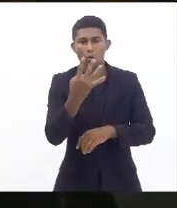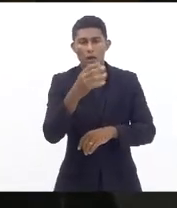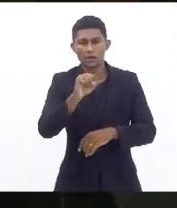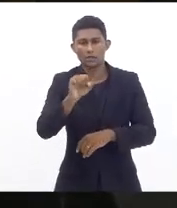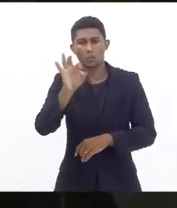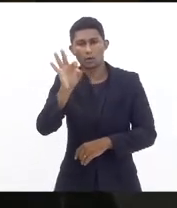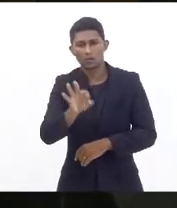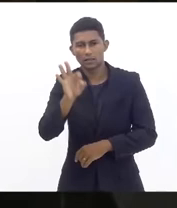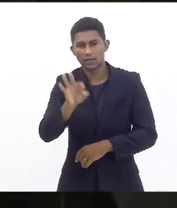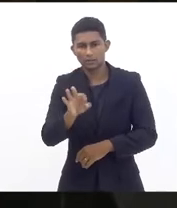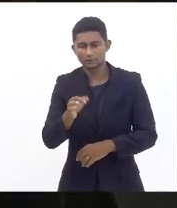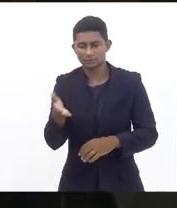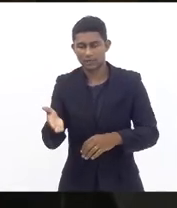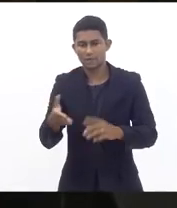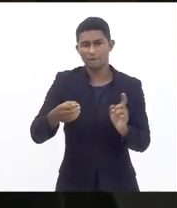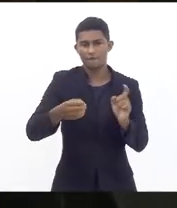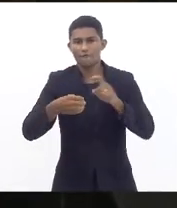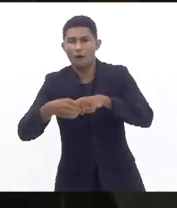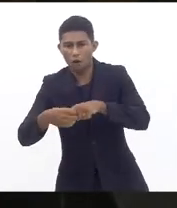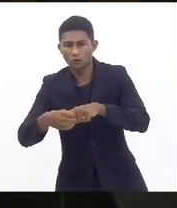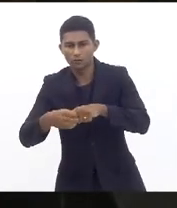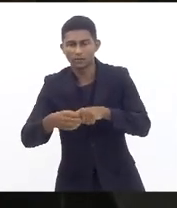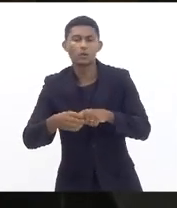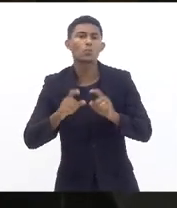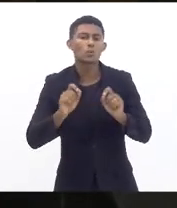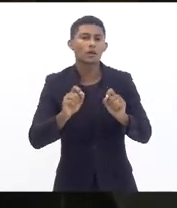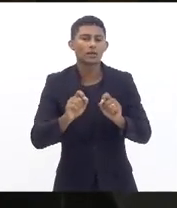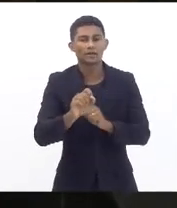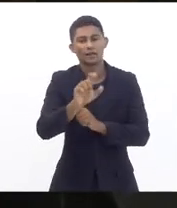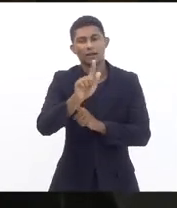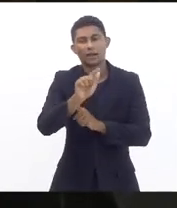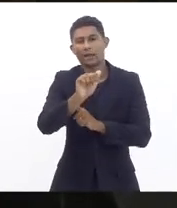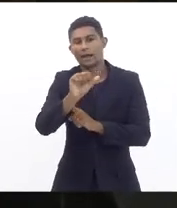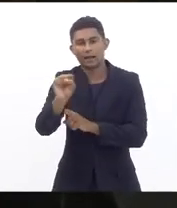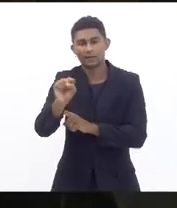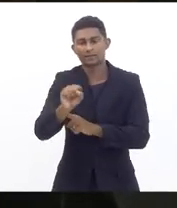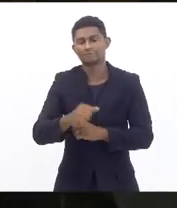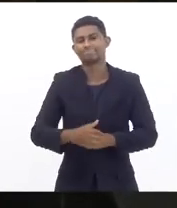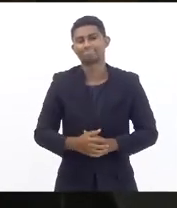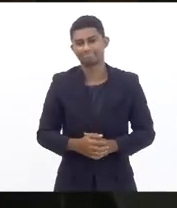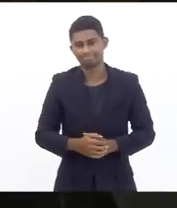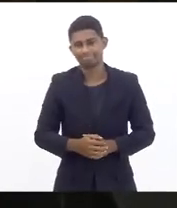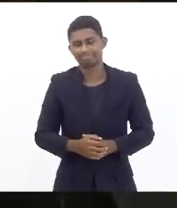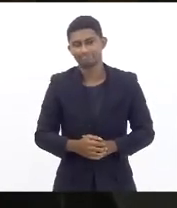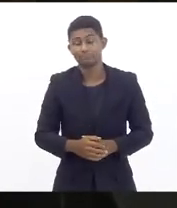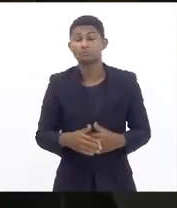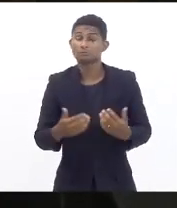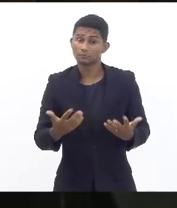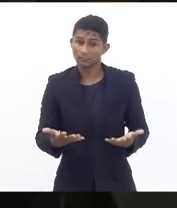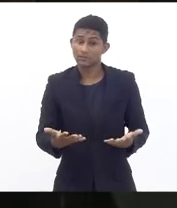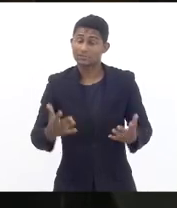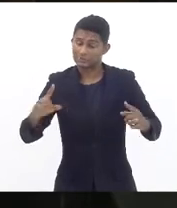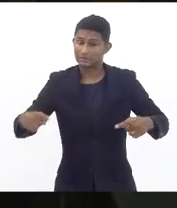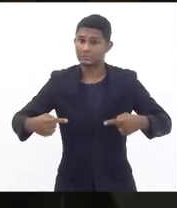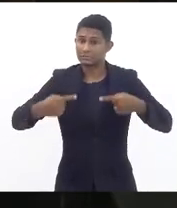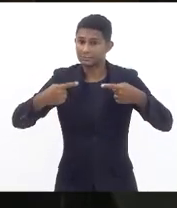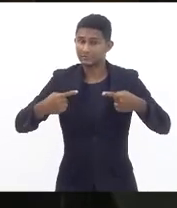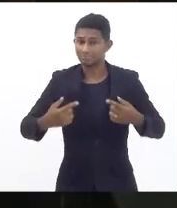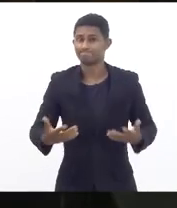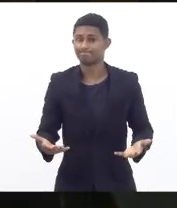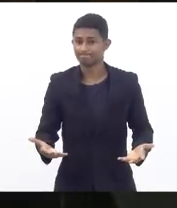48% do nosso gás. Do nosso gás. E aí tem o desafio,